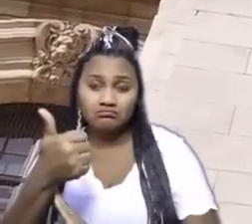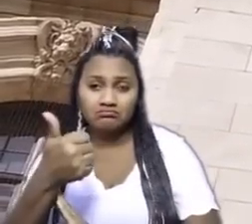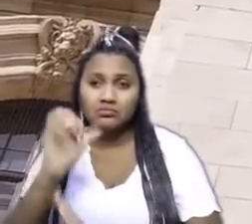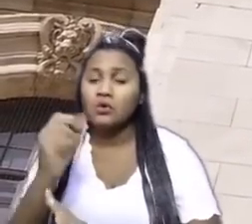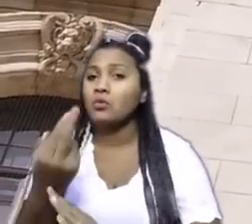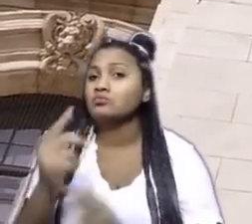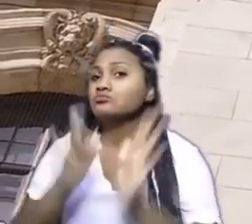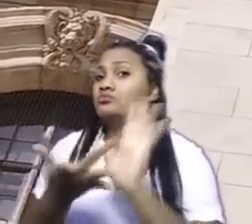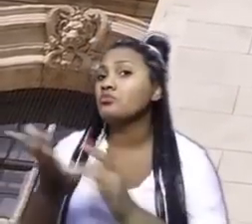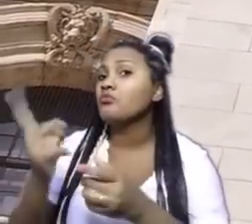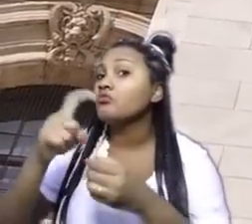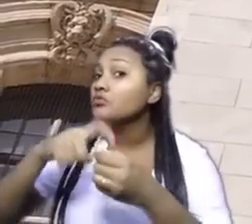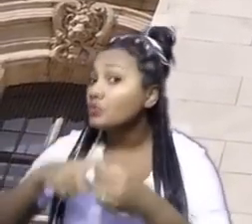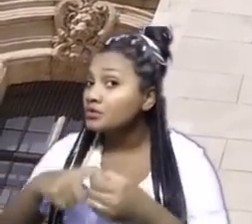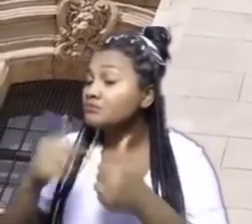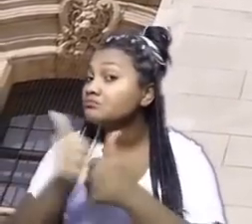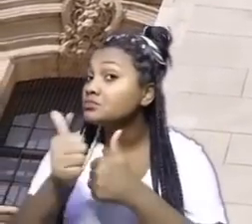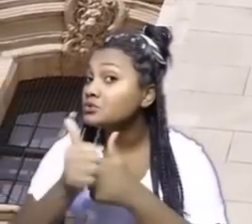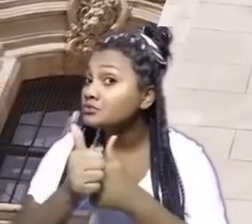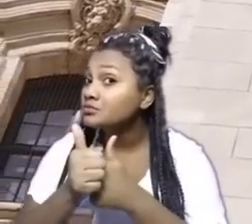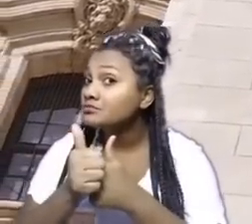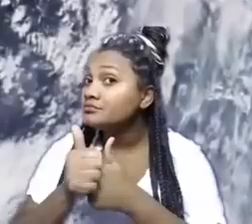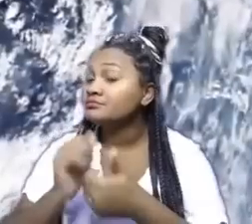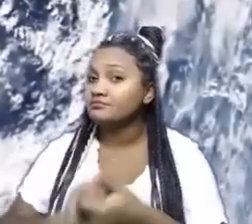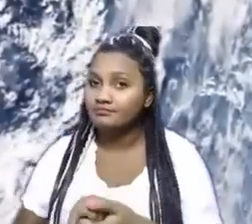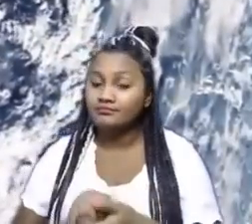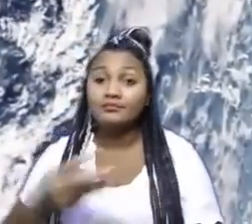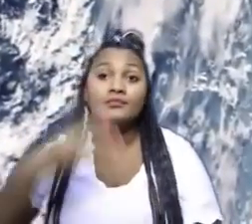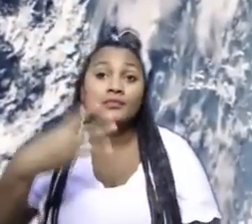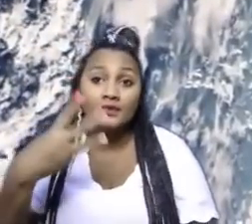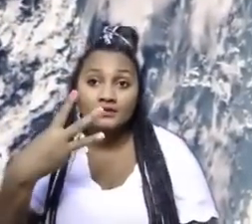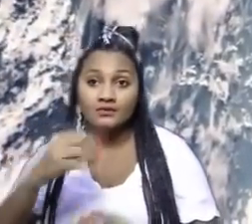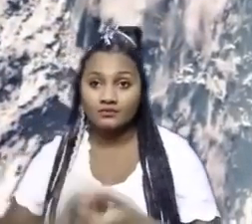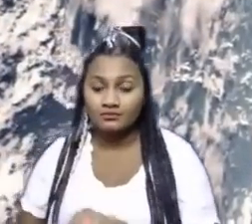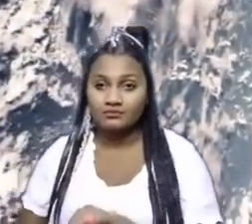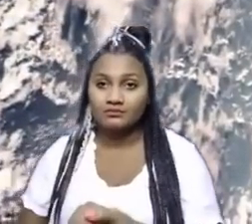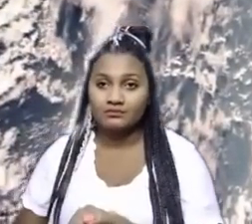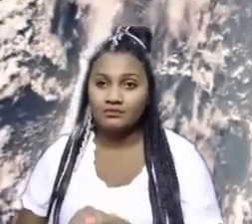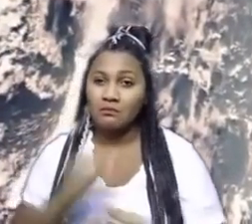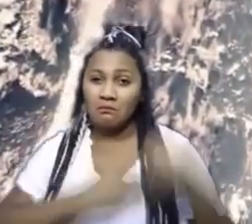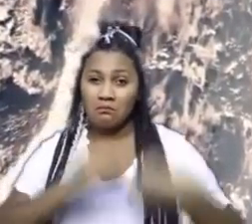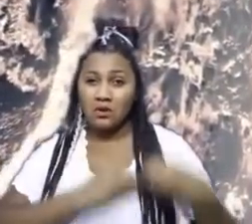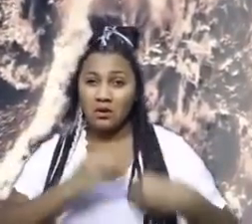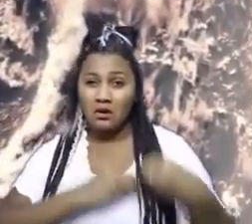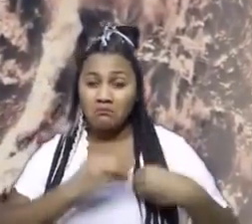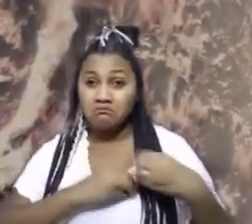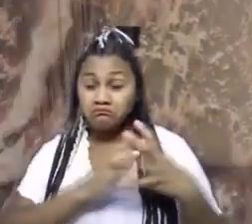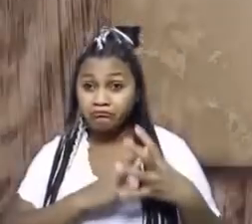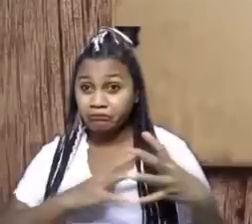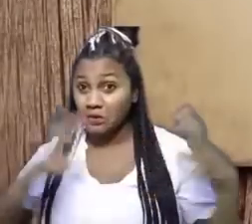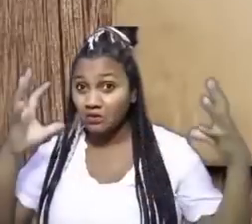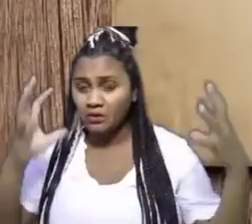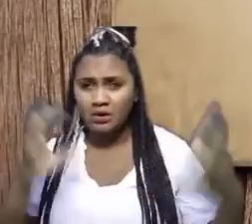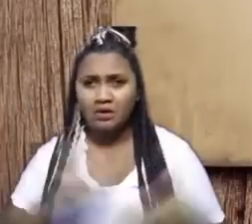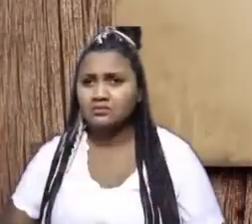a volta de Jesus está cada vez mais próxima? Terceiro sinal: aumento do pecado. Devido